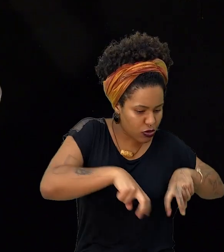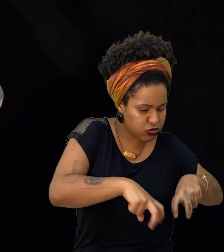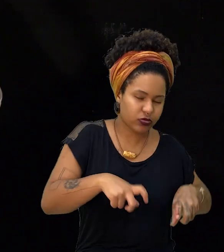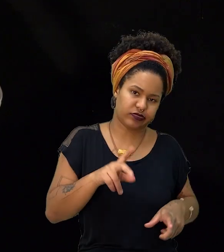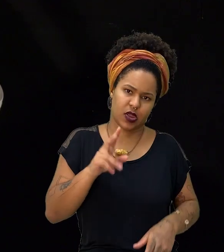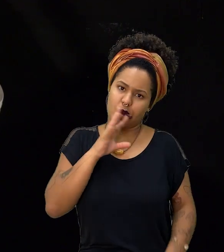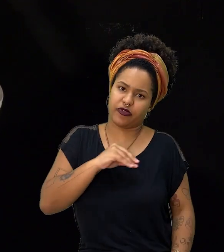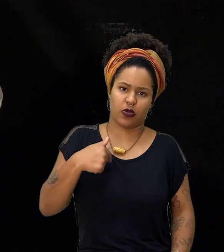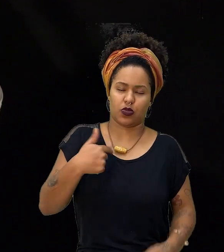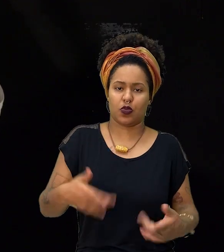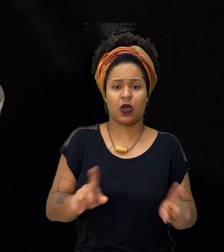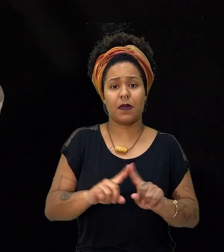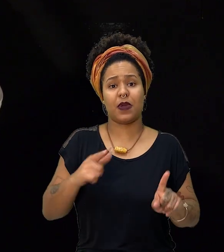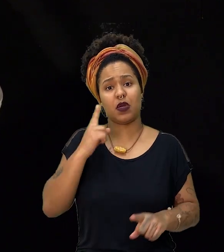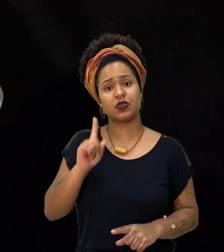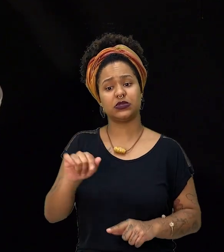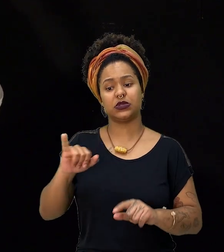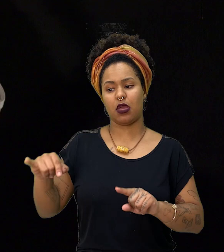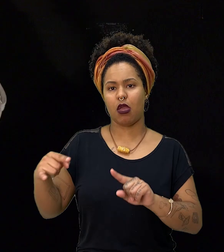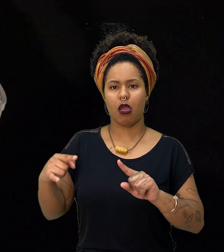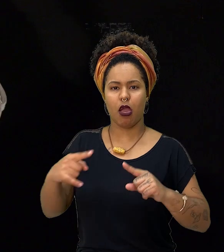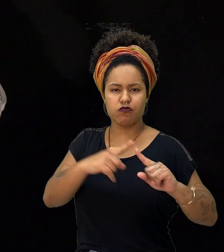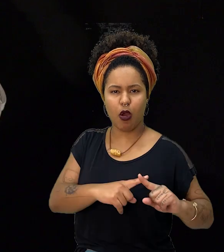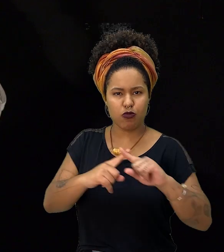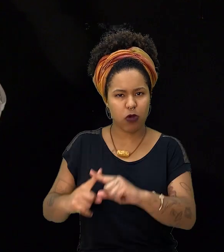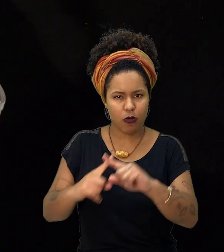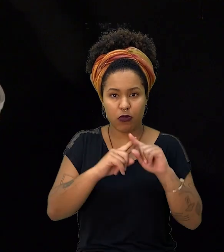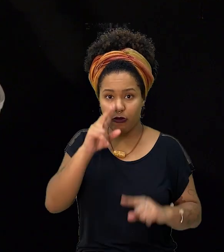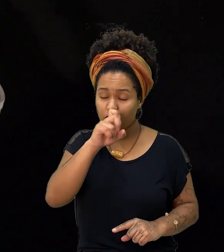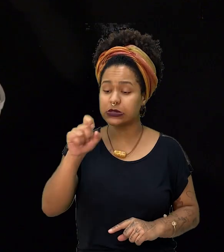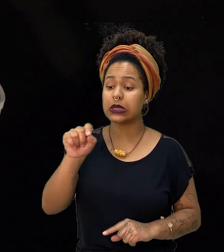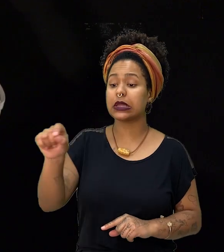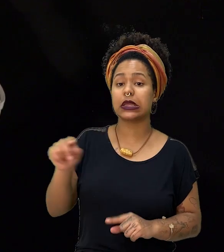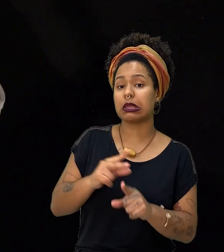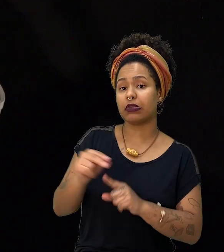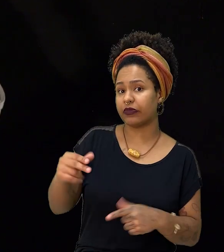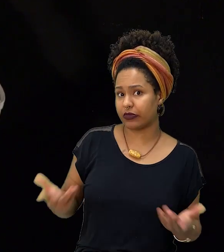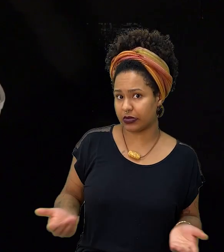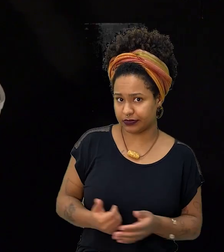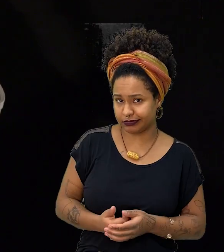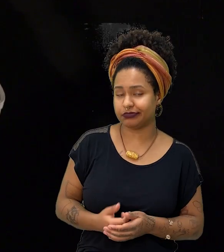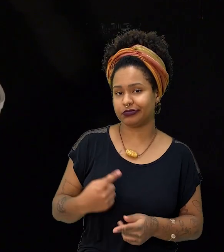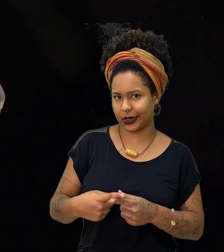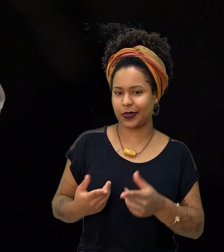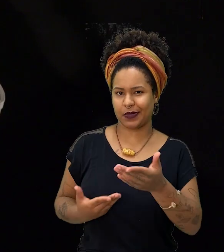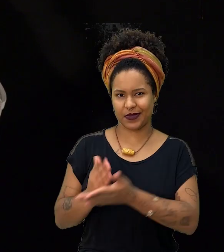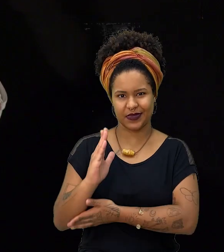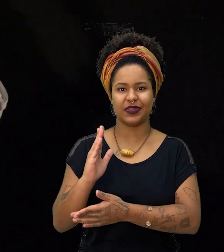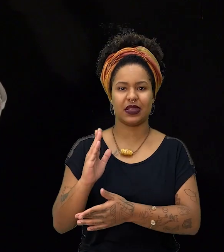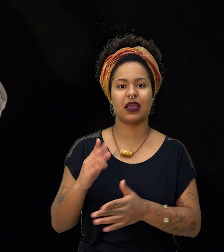eu não sei se, nesse combate de forças, quem ganha. Porque esse episódio da aprovação da medida